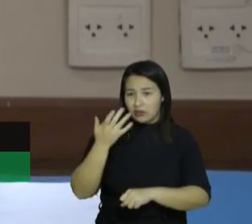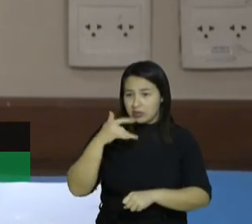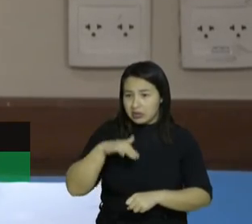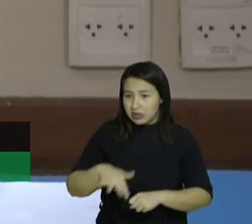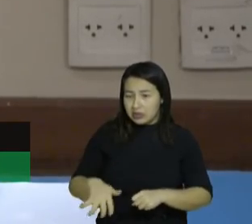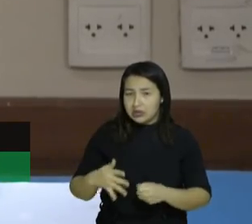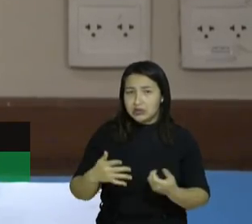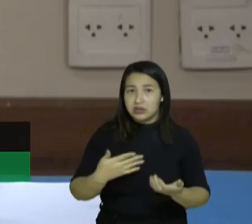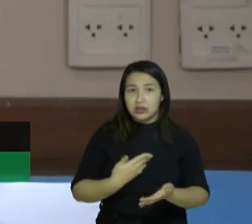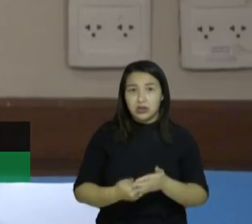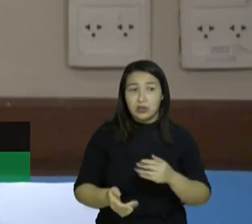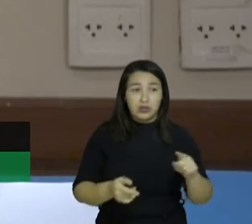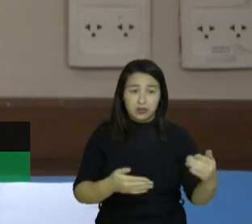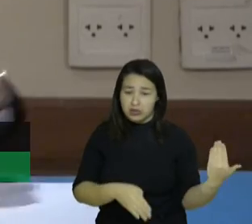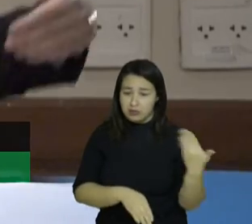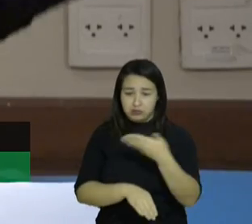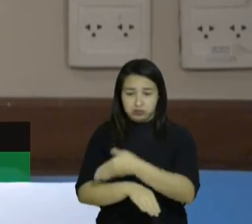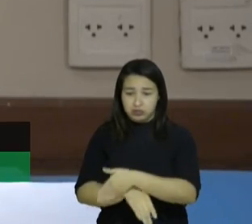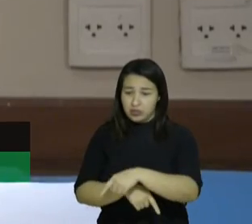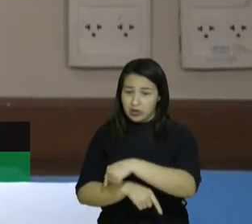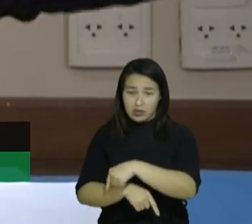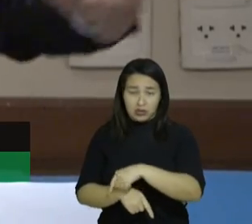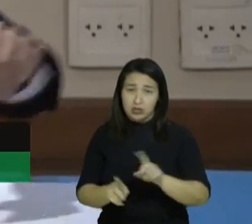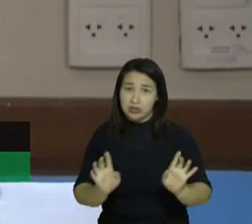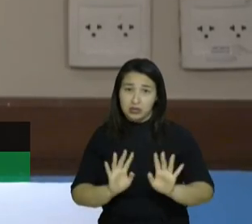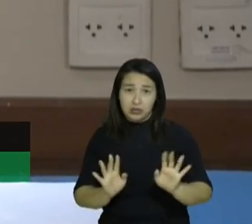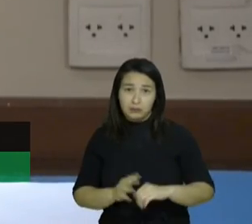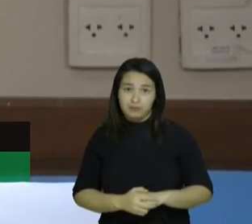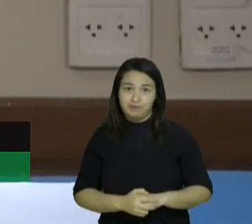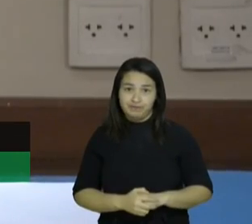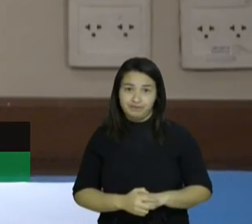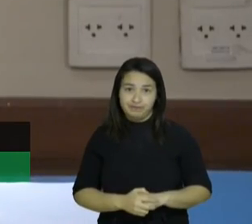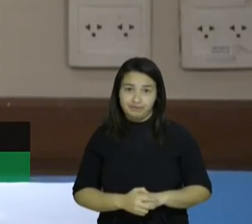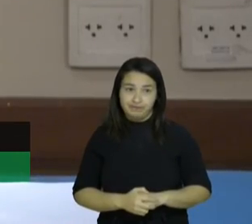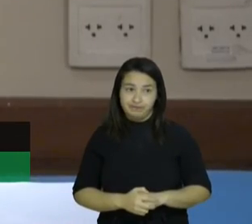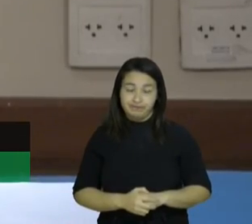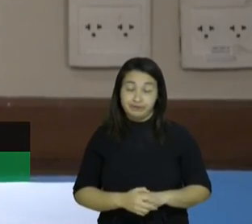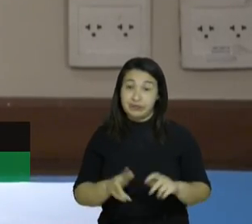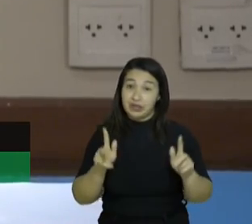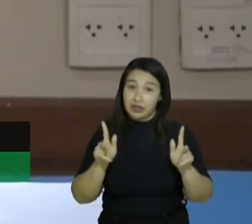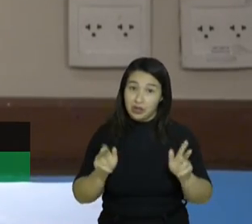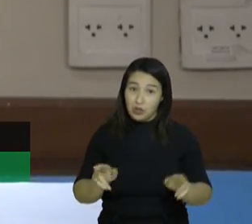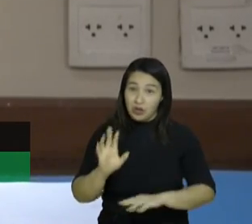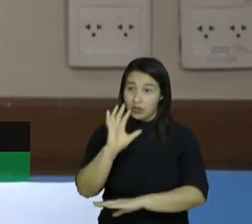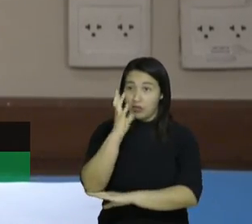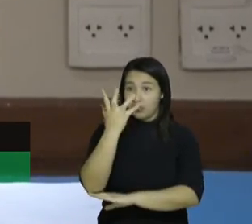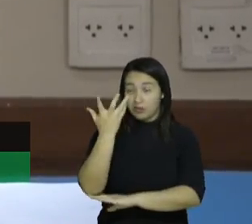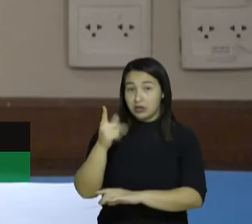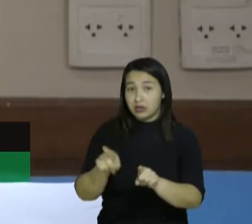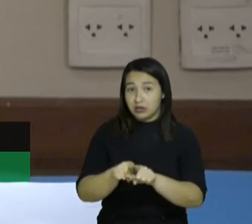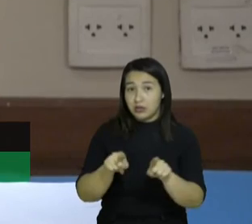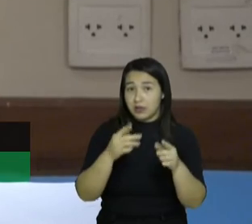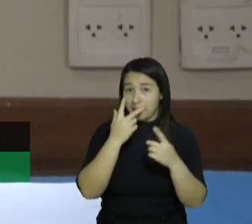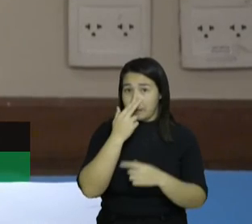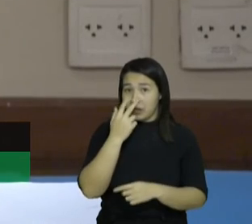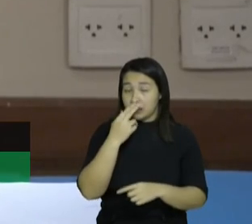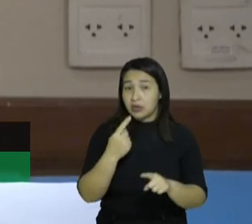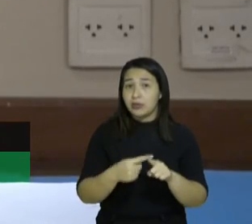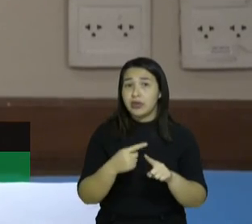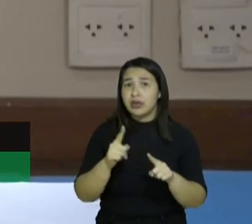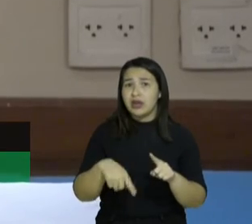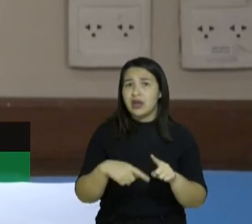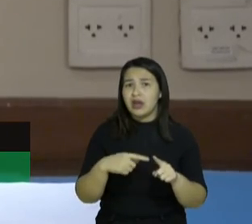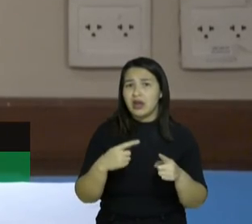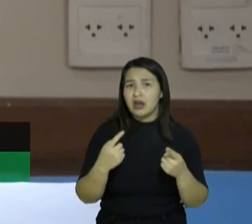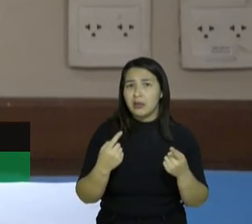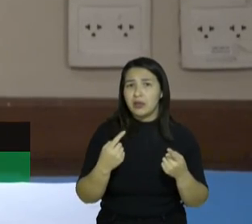você não tem acesso ao meu mercado e em normas trabalhistas mais ainda em normas ambientais mais ainda né Por que que isso é um caráter dúbio porque